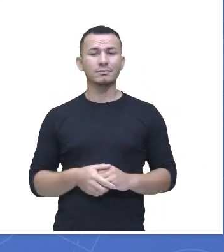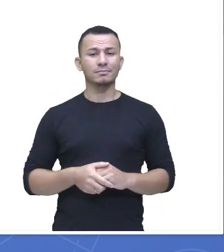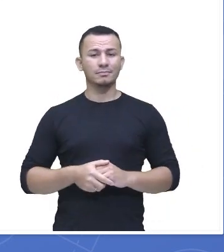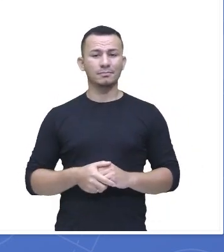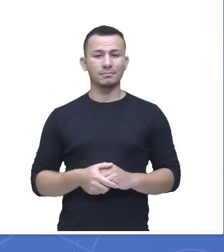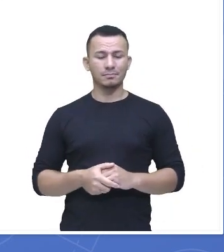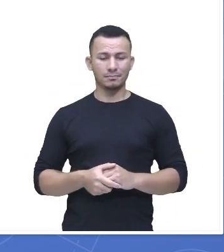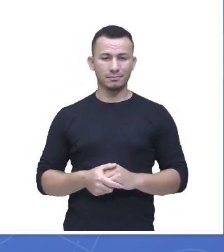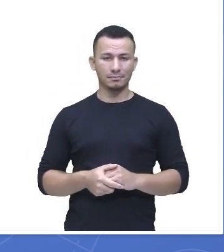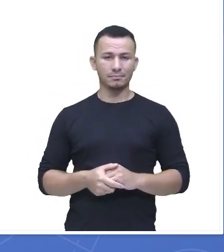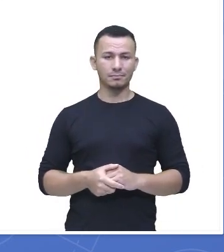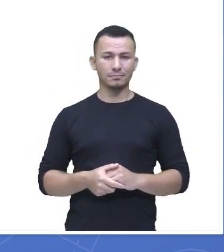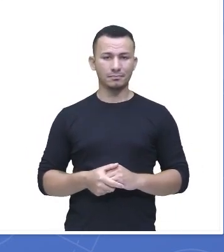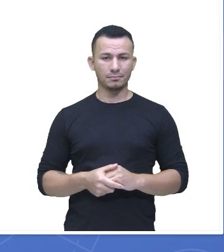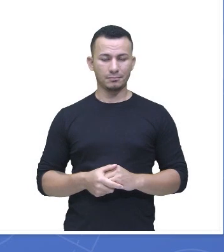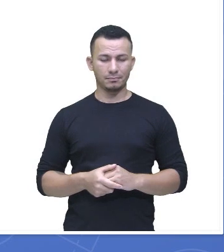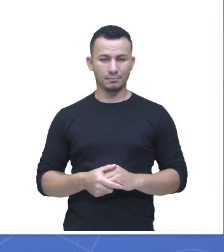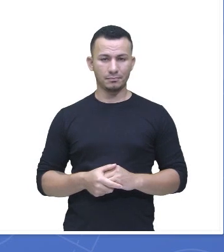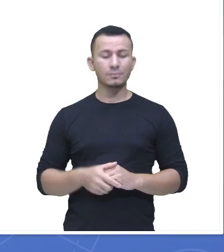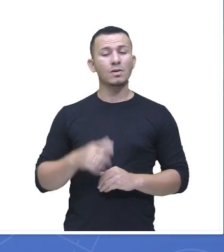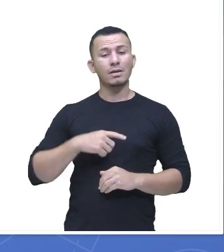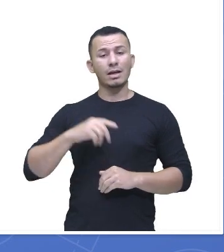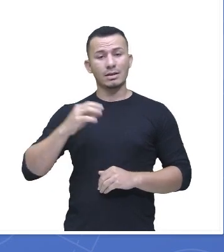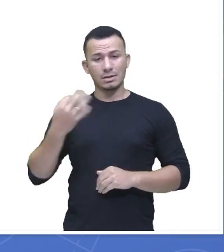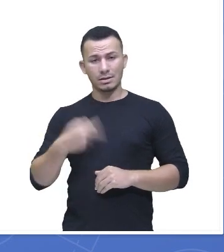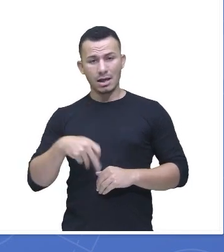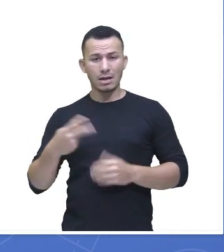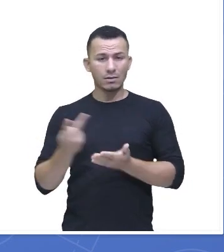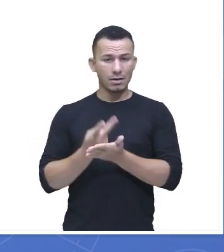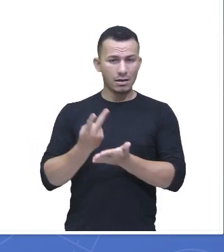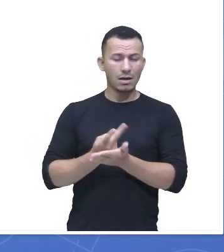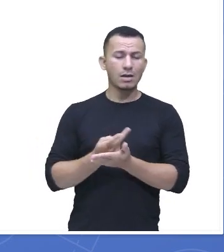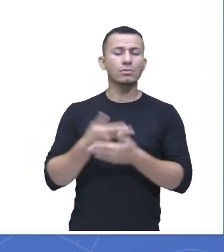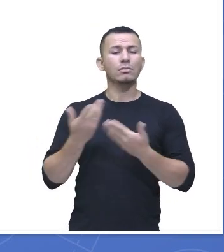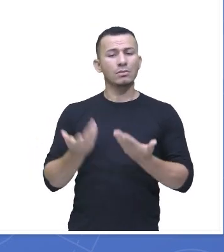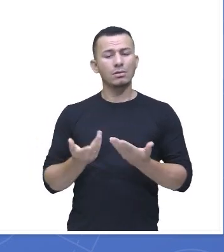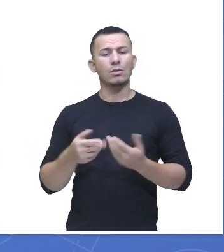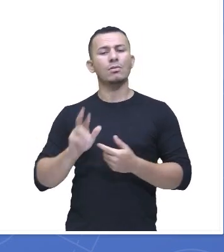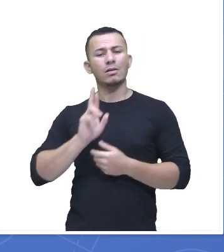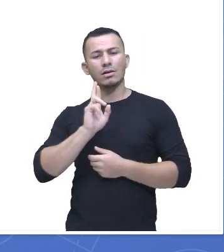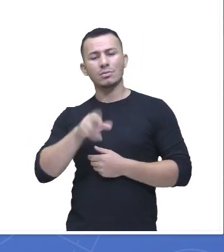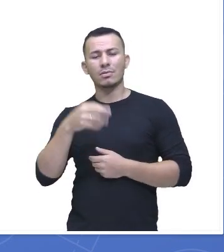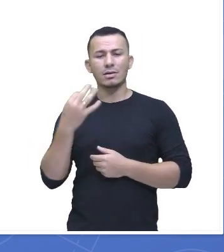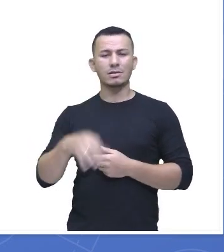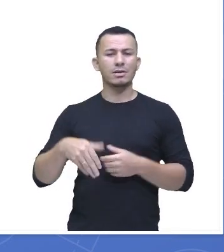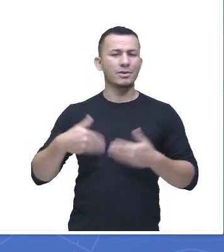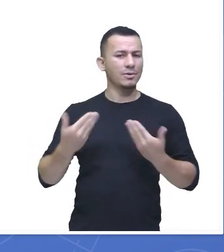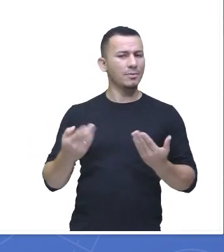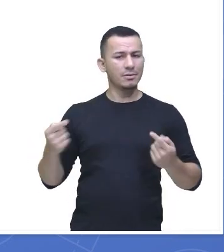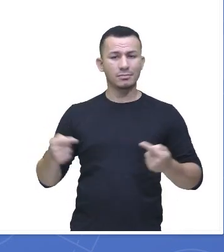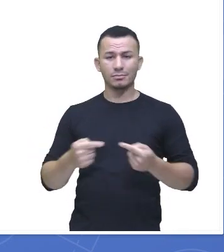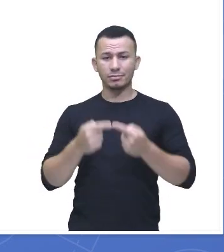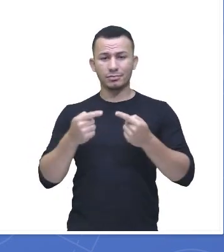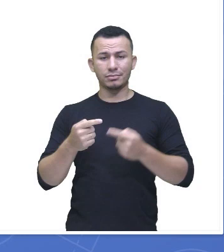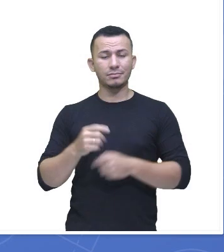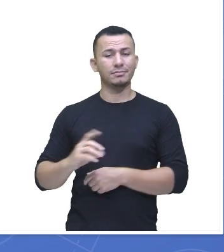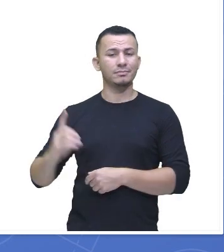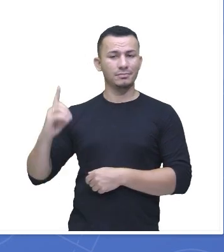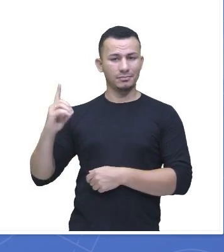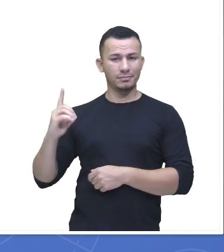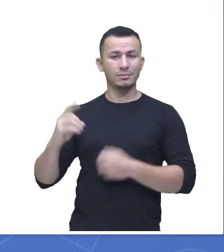correto, e os outros 2 incorreto. Então, logo a gente sabe que a nossa resposta correta é a letra